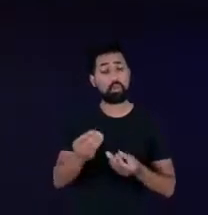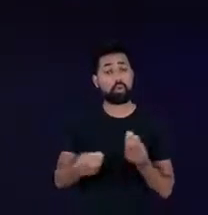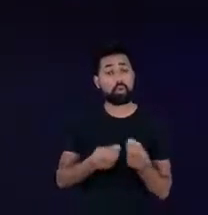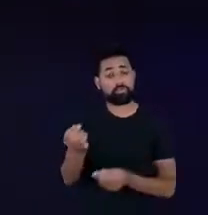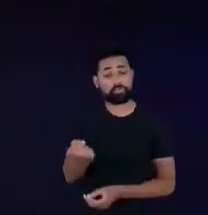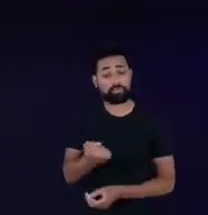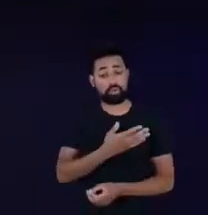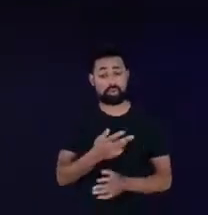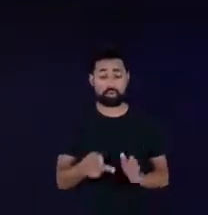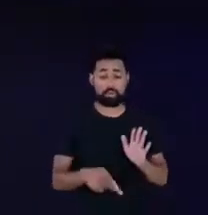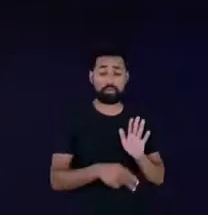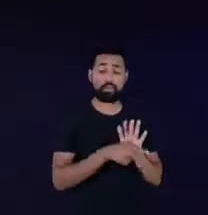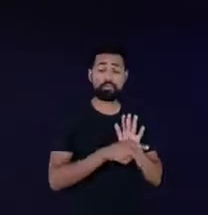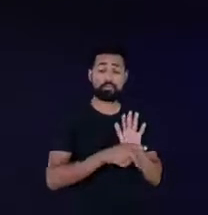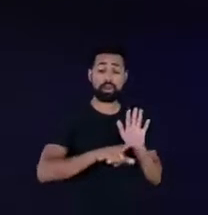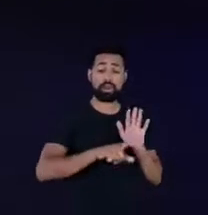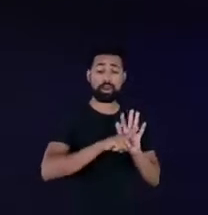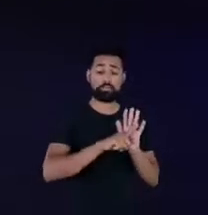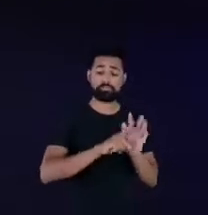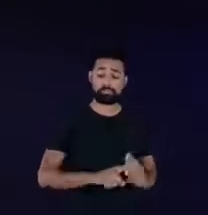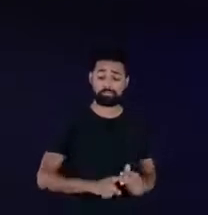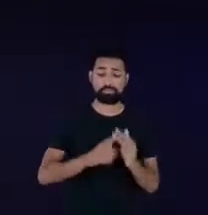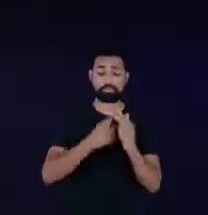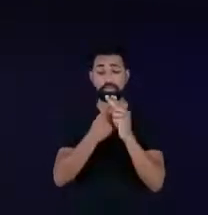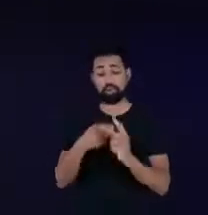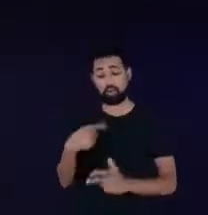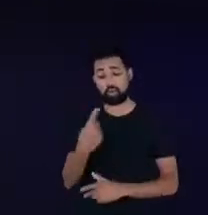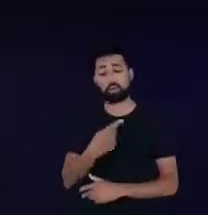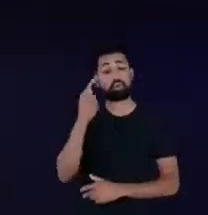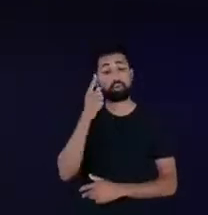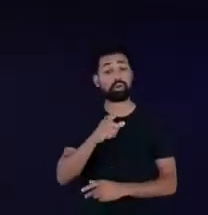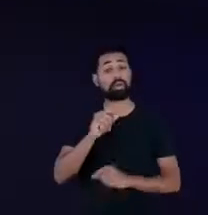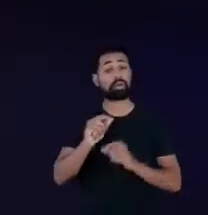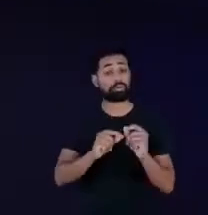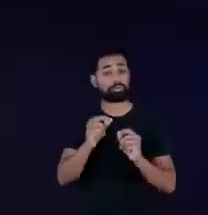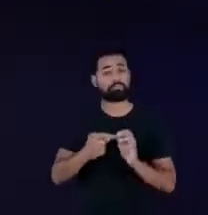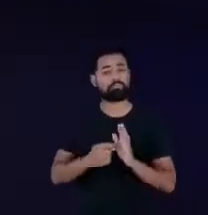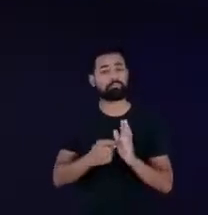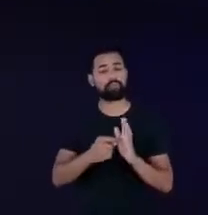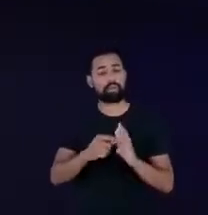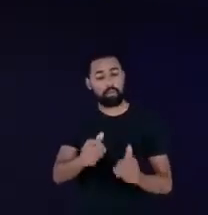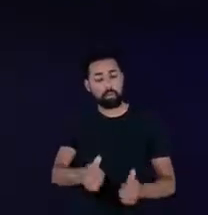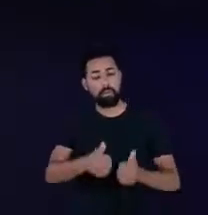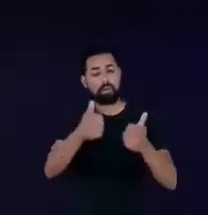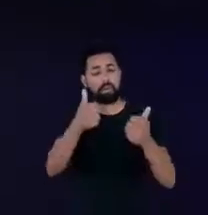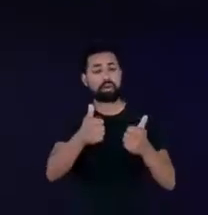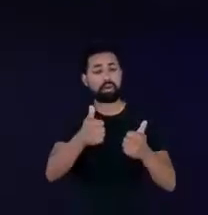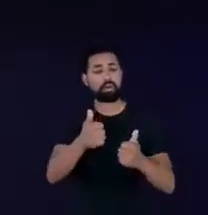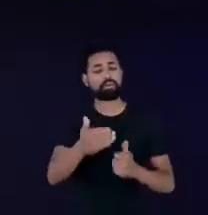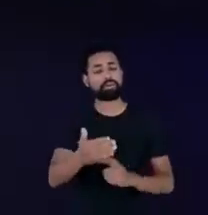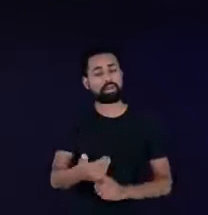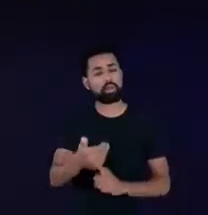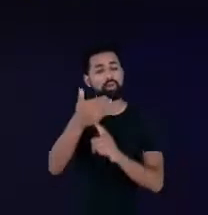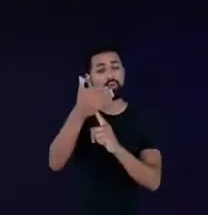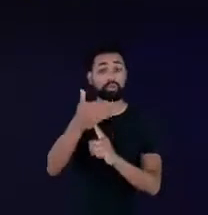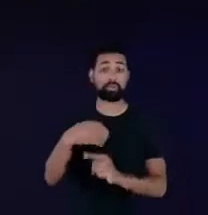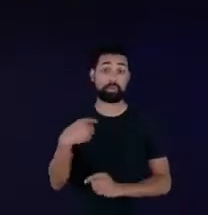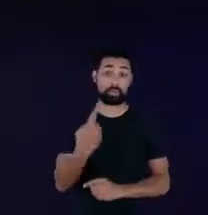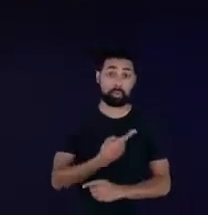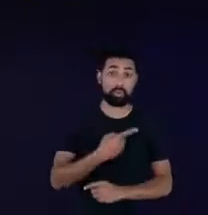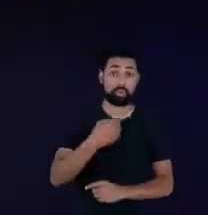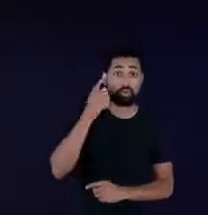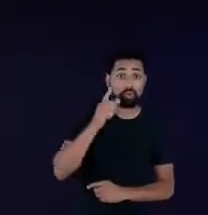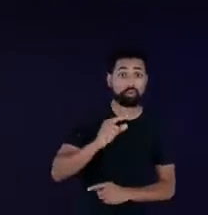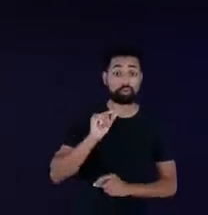própria regulação que você vai permitir trazer uma modernização maior da tecnologia para que a gente alcance os